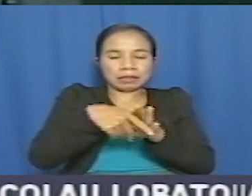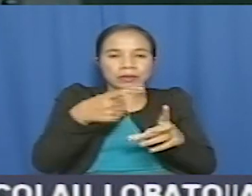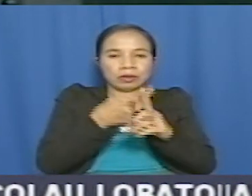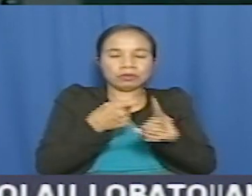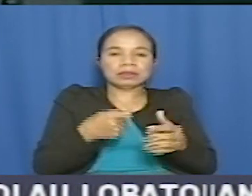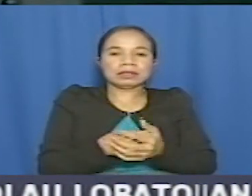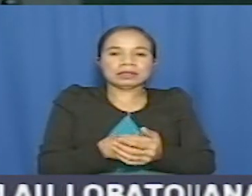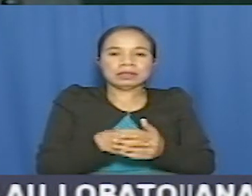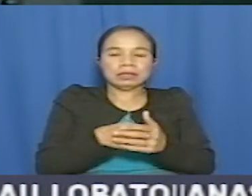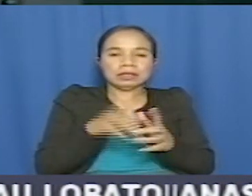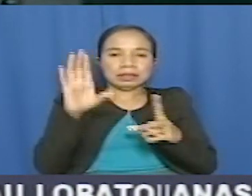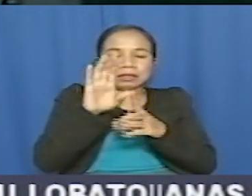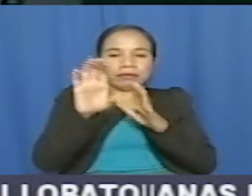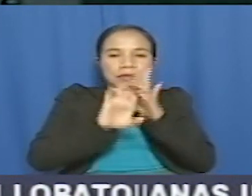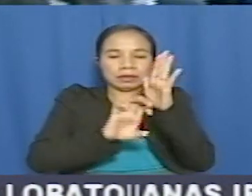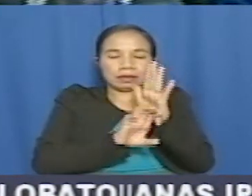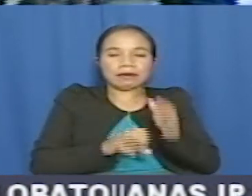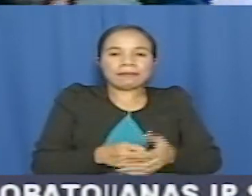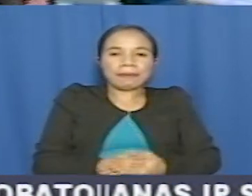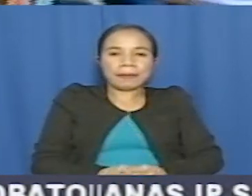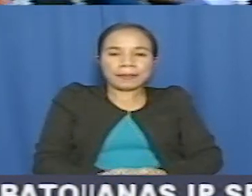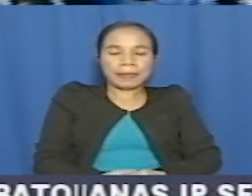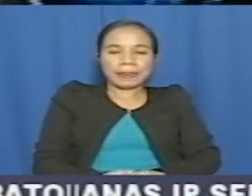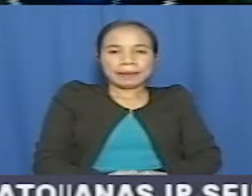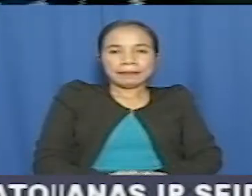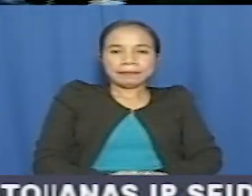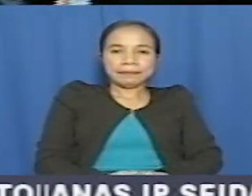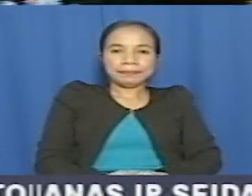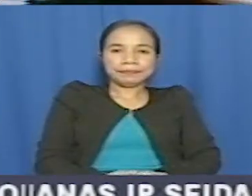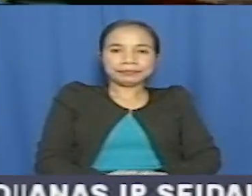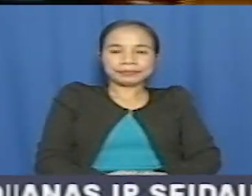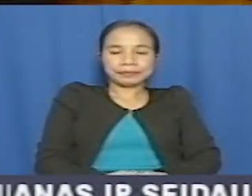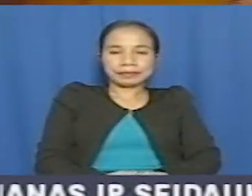rússia, sefe o Timóteo Guzmão, Elvira de Carvalho, Herta Tele.